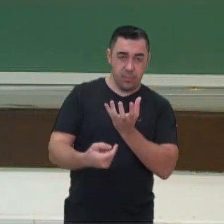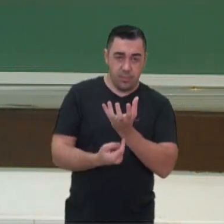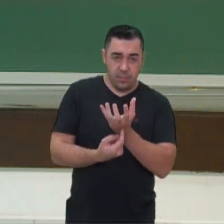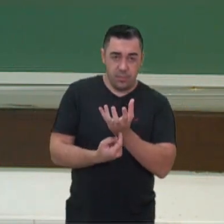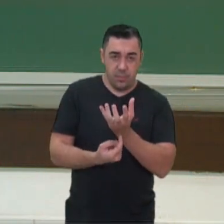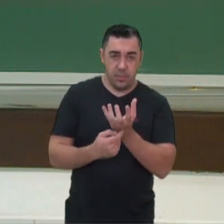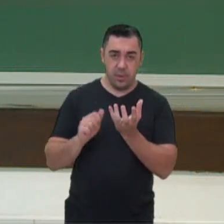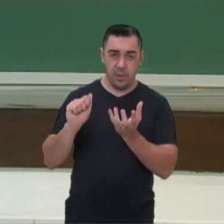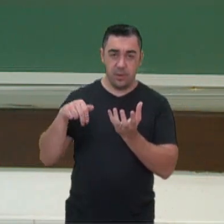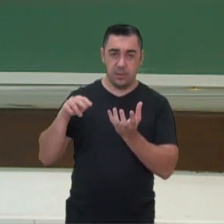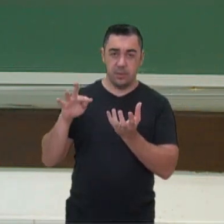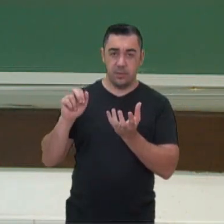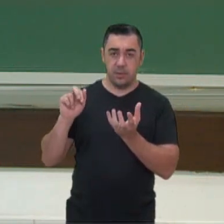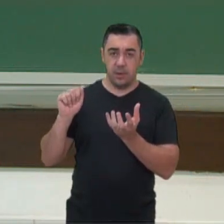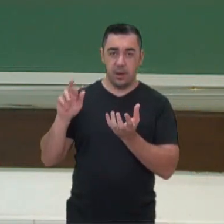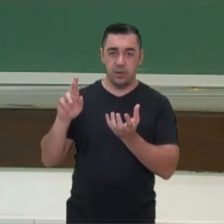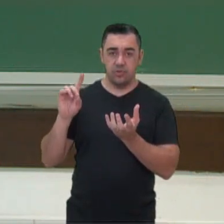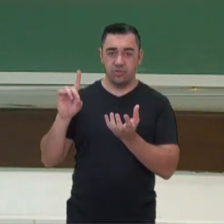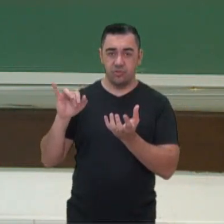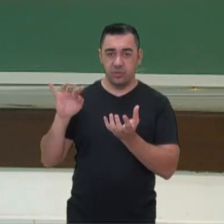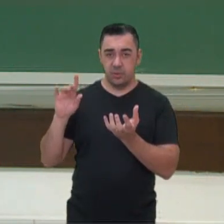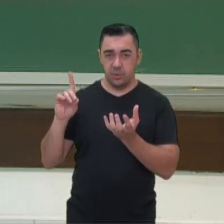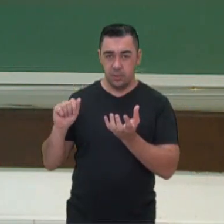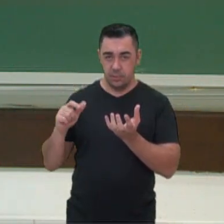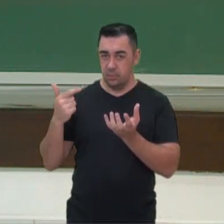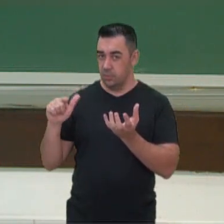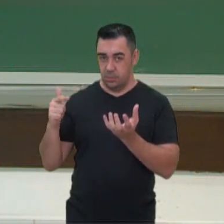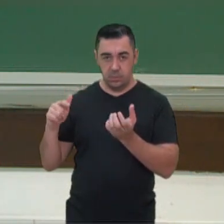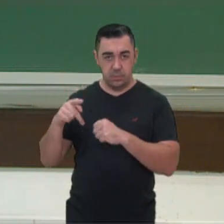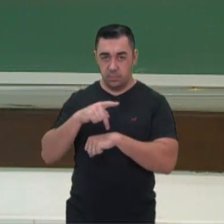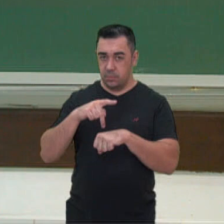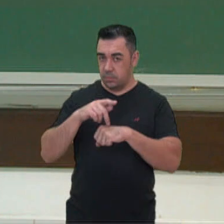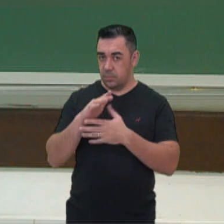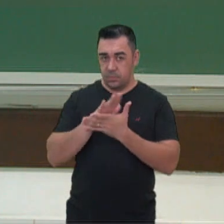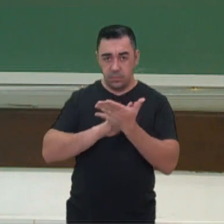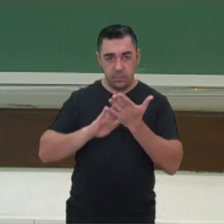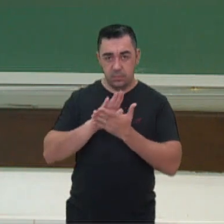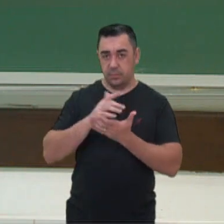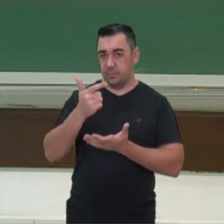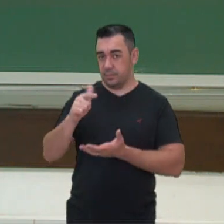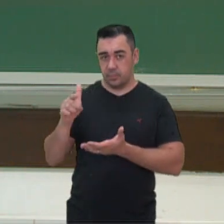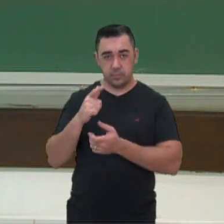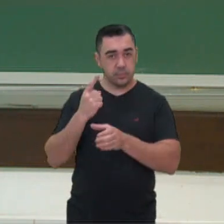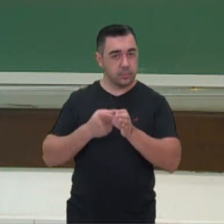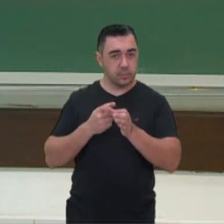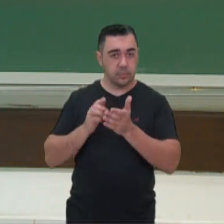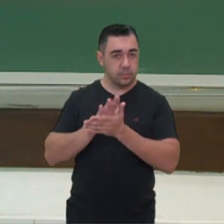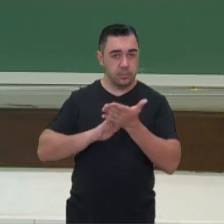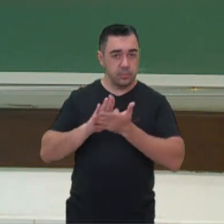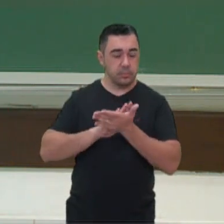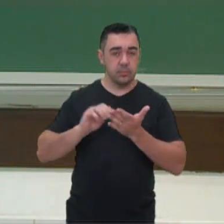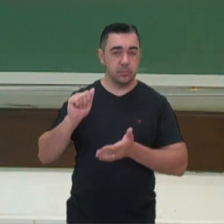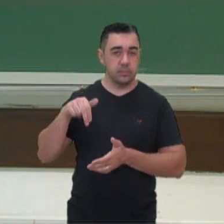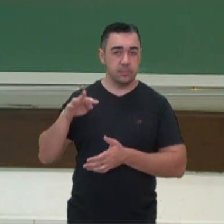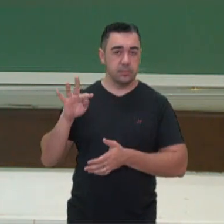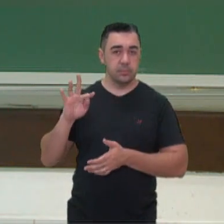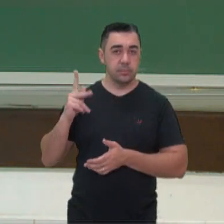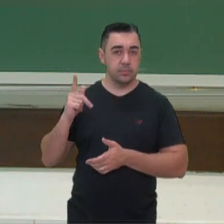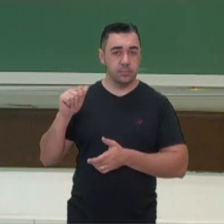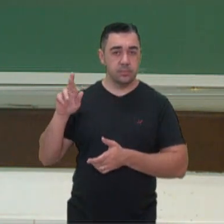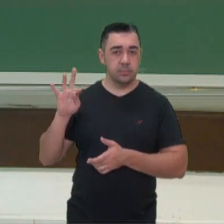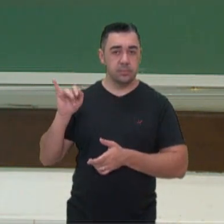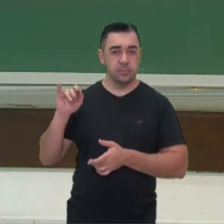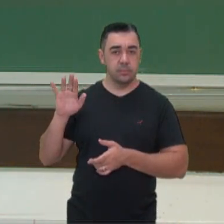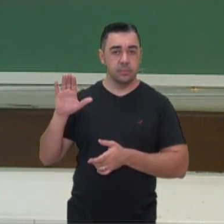existem cidades, não existem países, certo? Então, excetuando a Antártica nessa comparação.